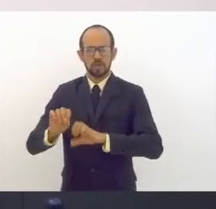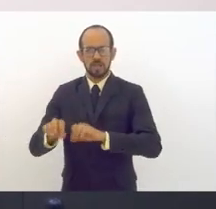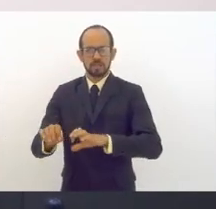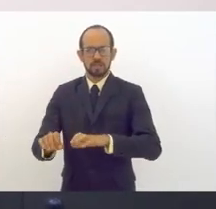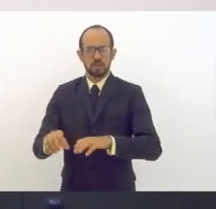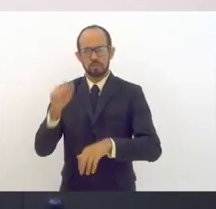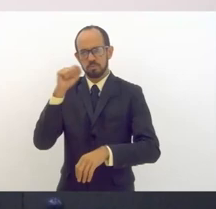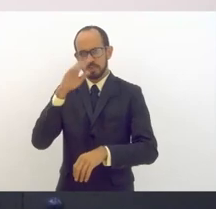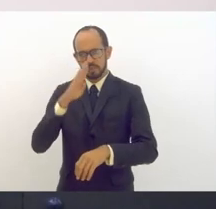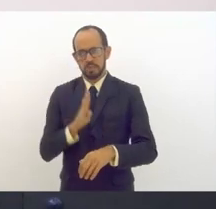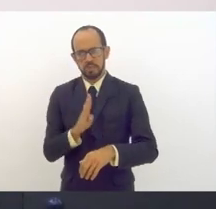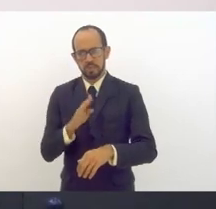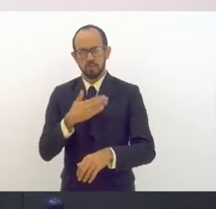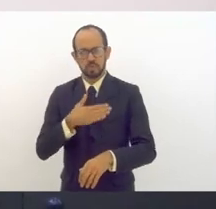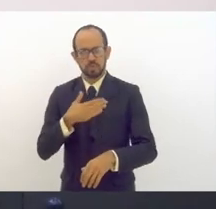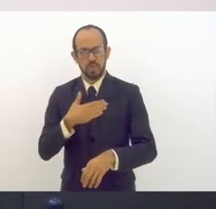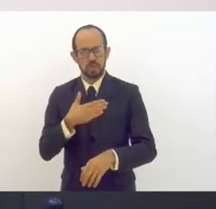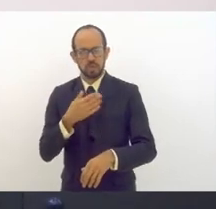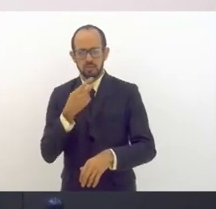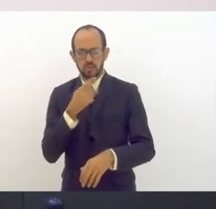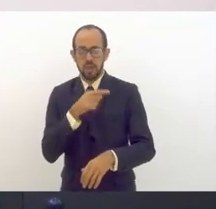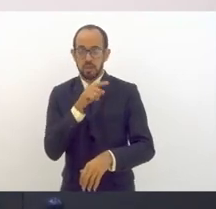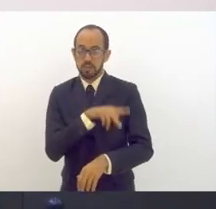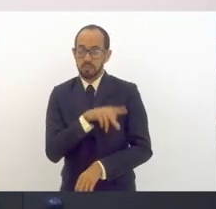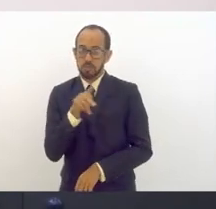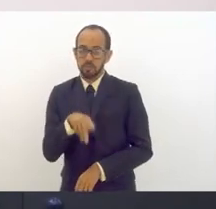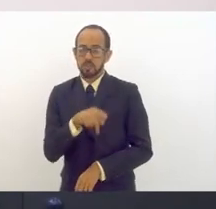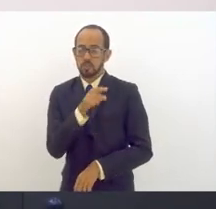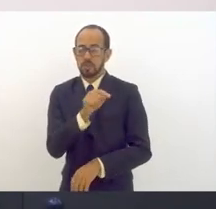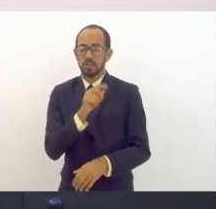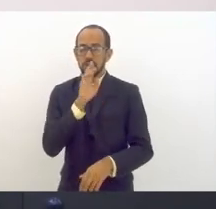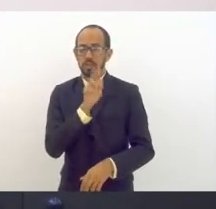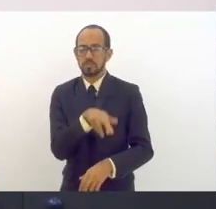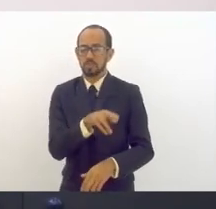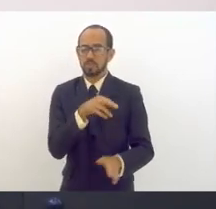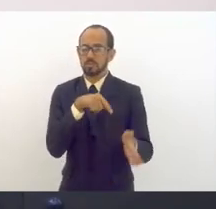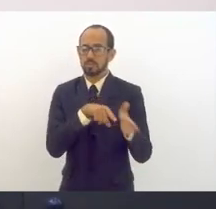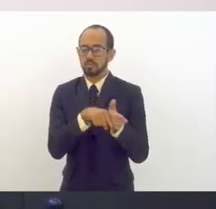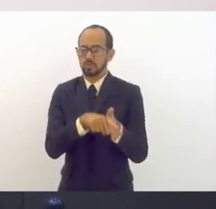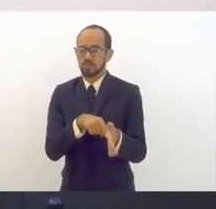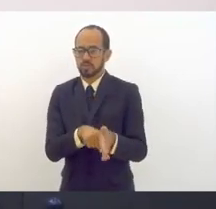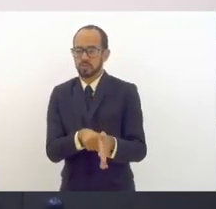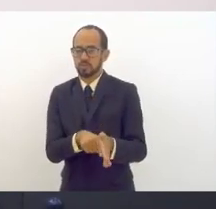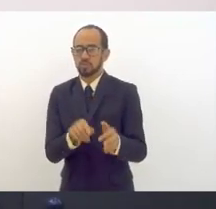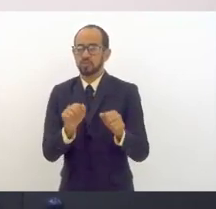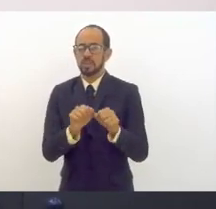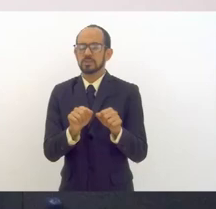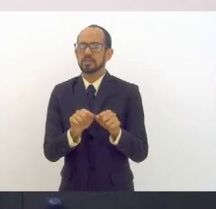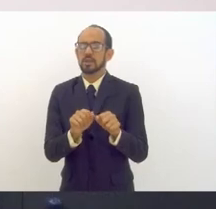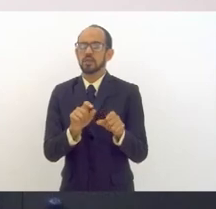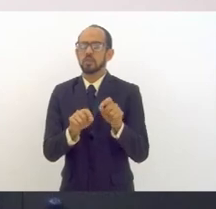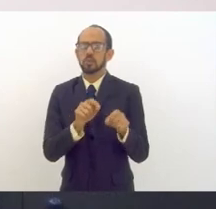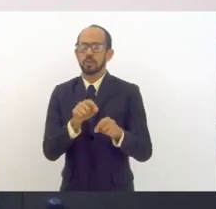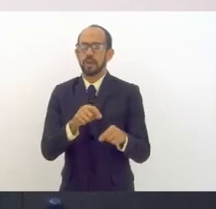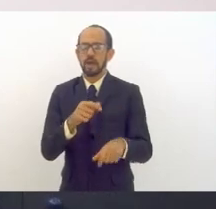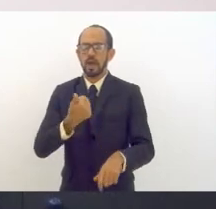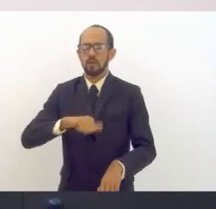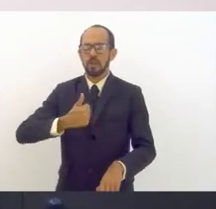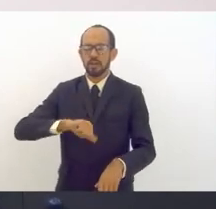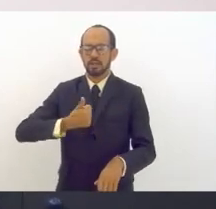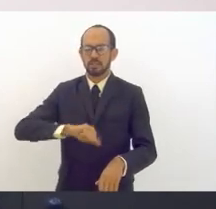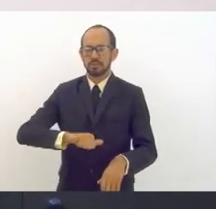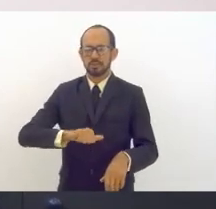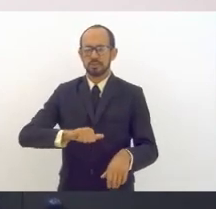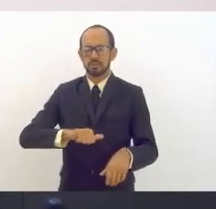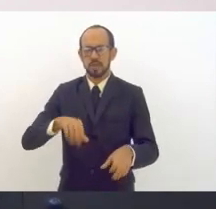chamar a atenção para o caso dessa professora que está respondendo a uma sindicância por ter feito, digamos assim, análises conjunturais